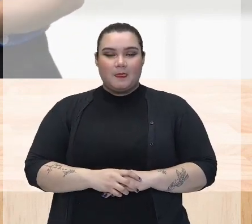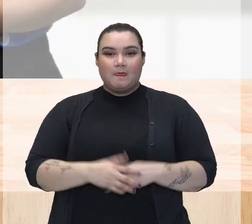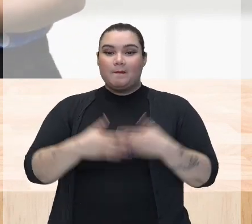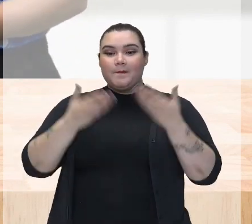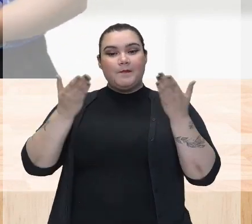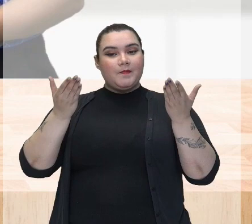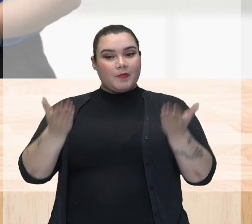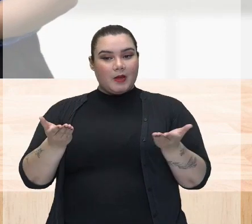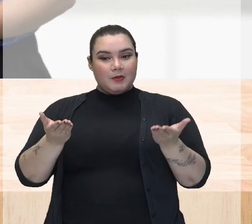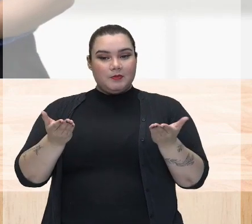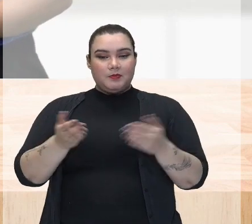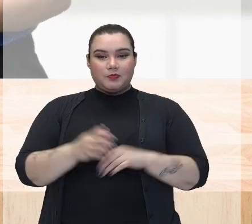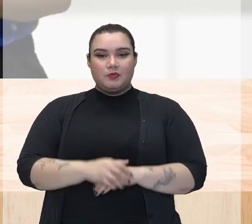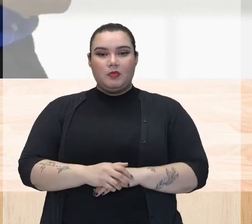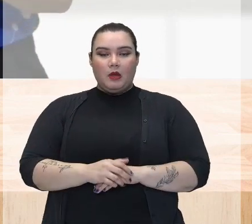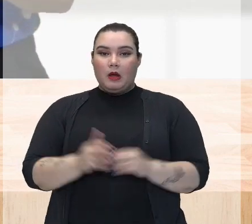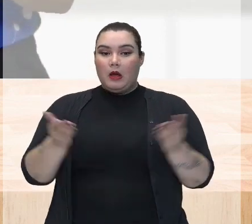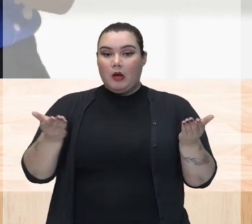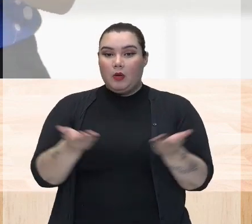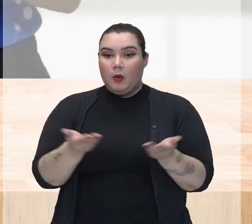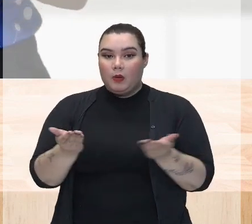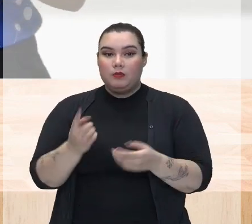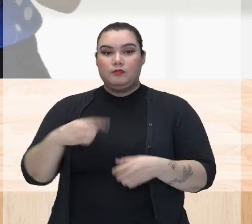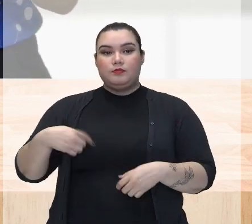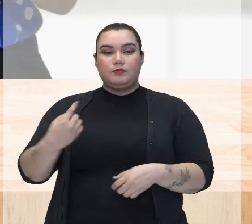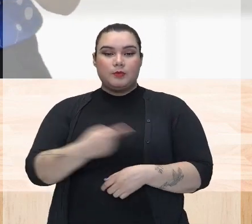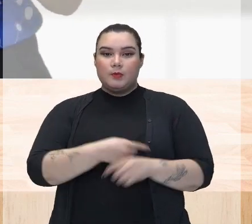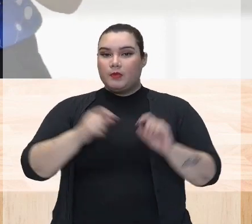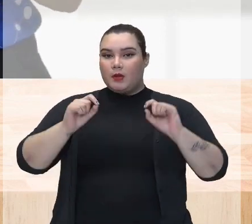Então, turmas, agora nós vamos